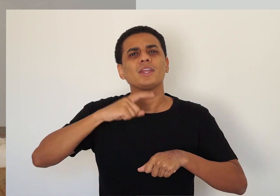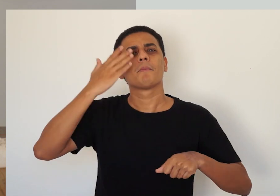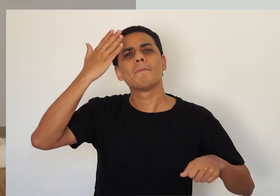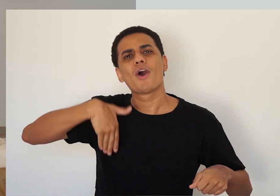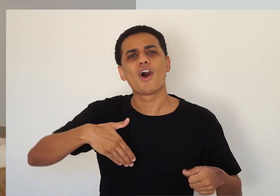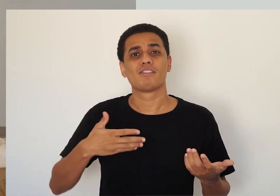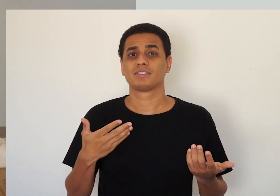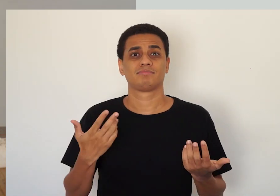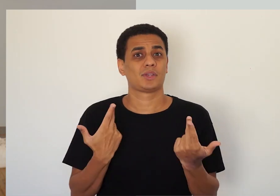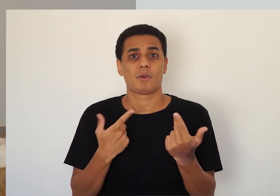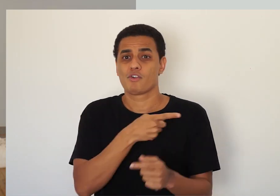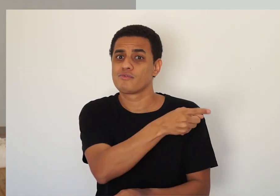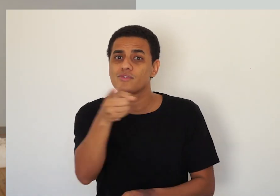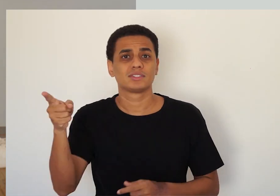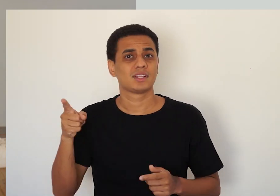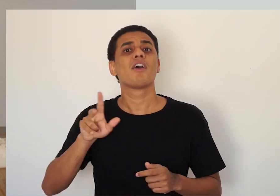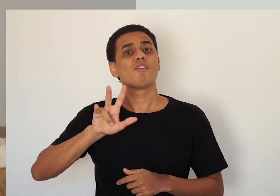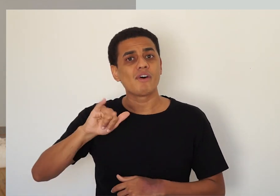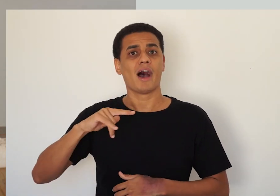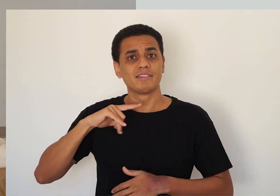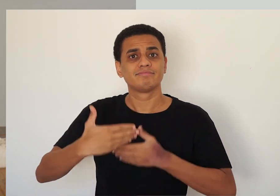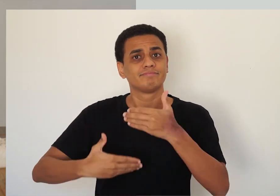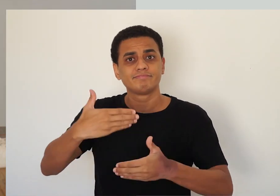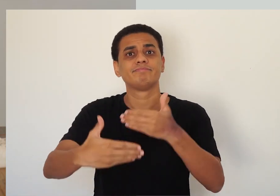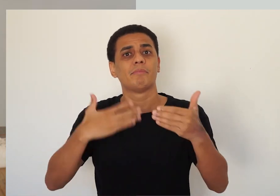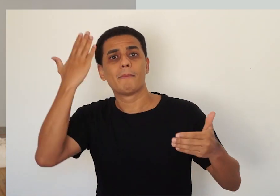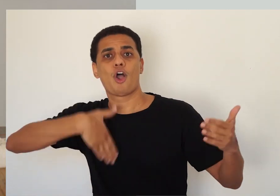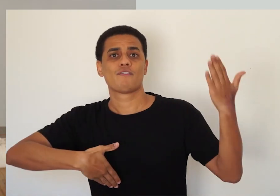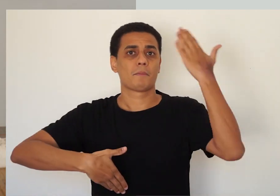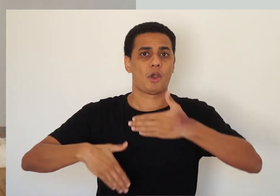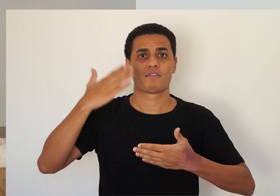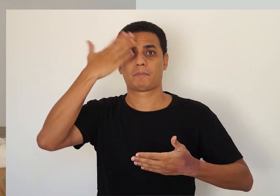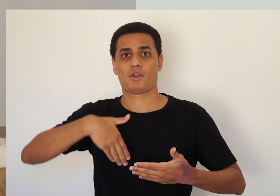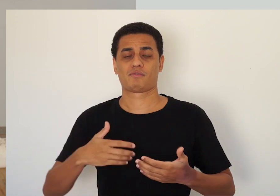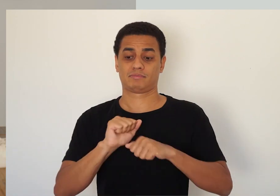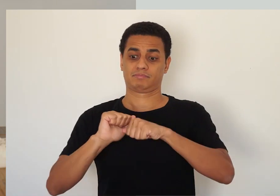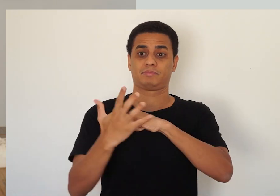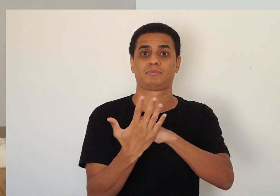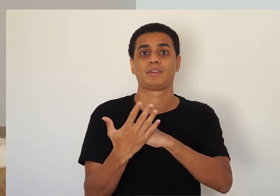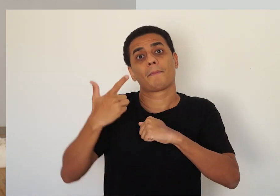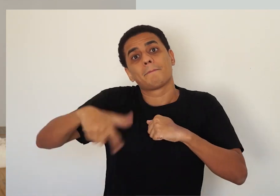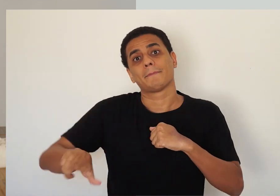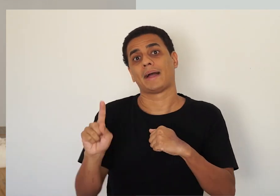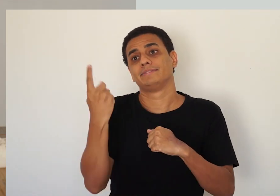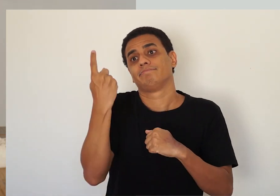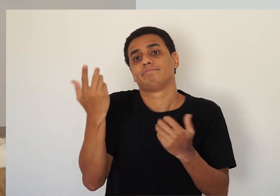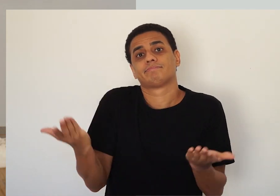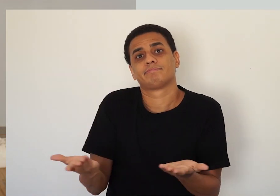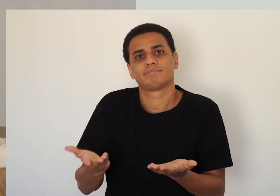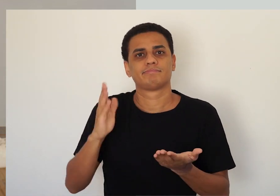variadas provações que eu passei, que você passou, e que nós passaremos no futuro. Ela é mais uma, e eu quero te convidar